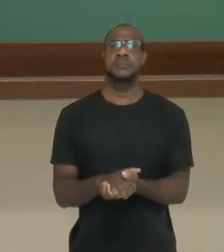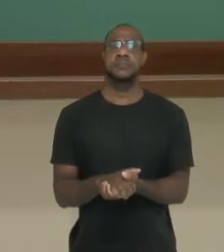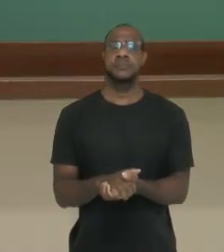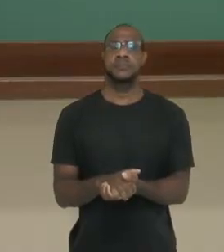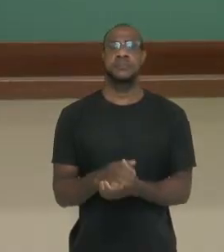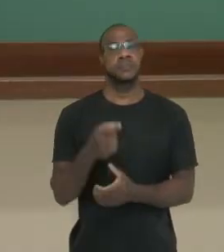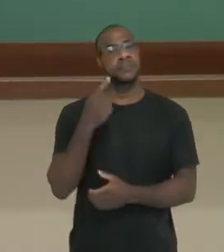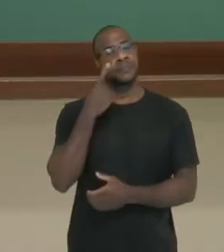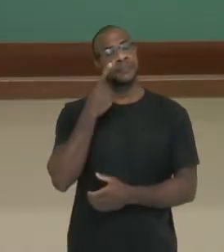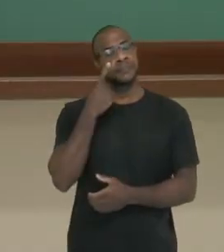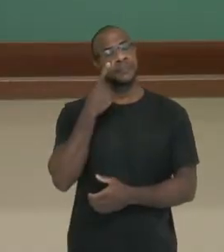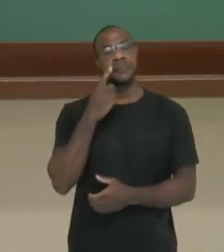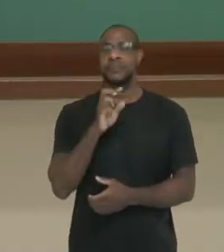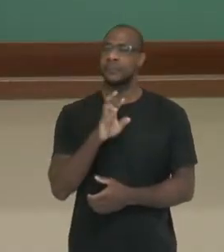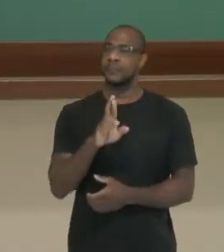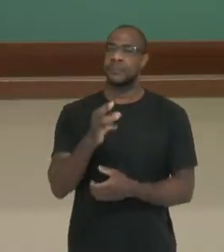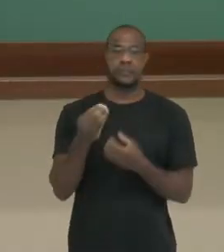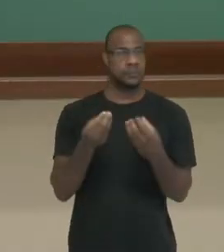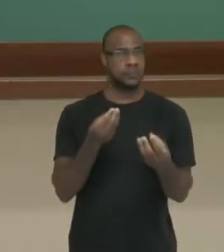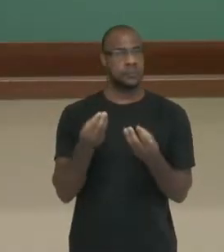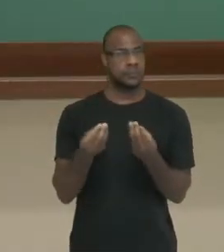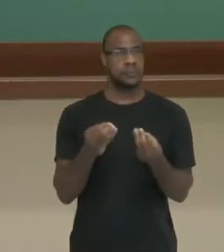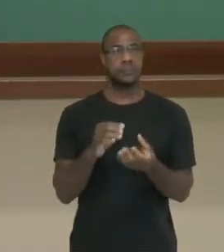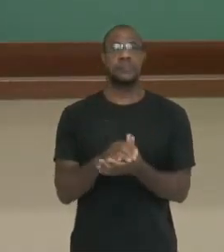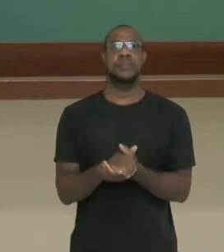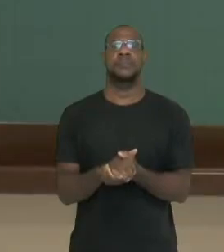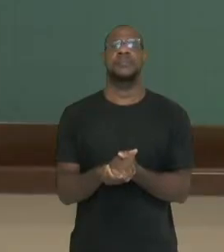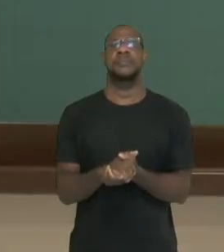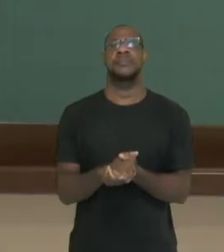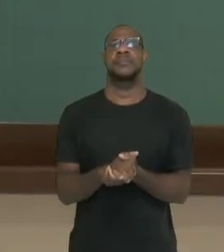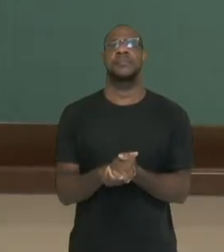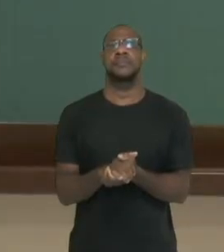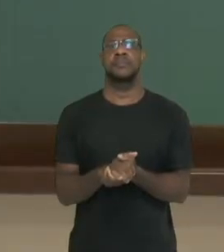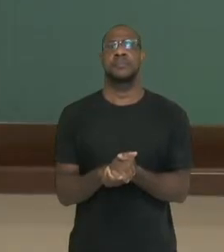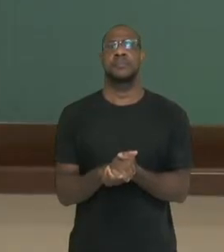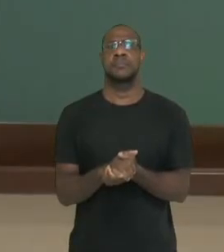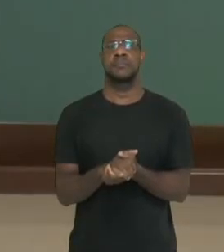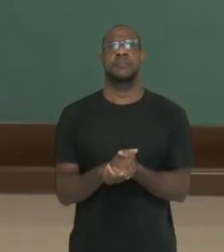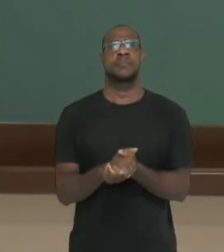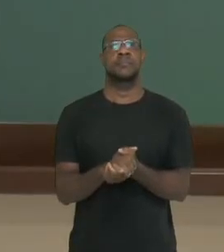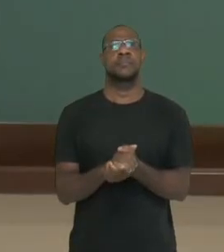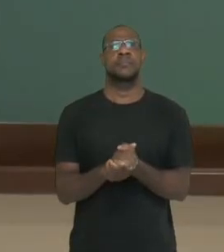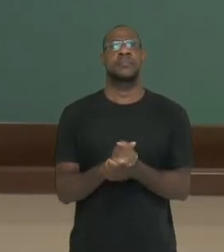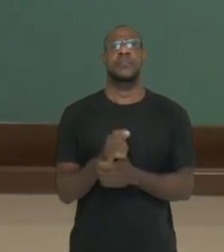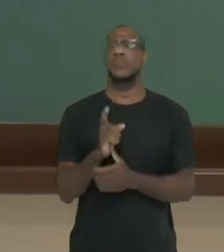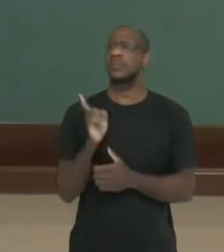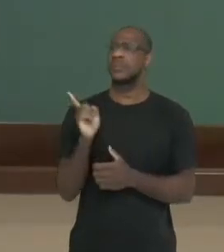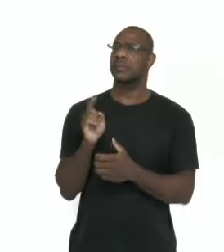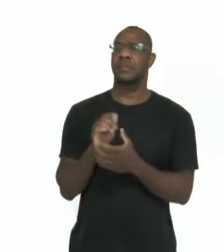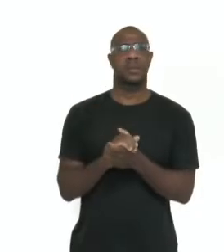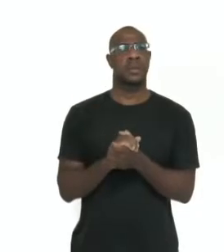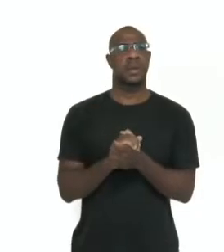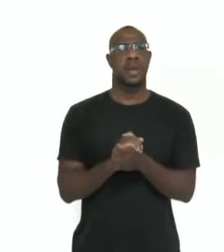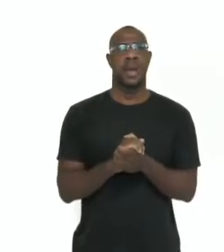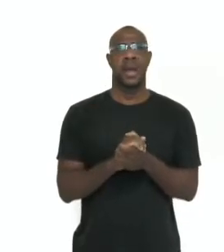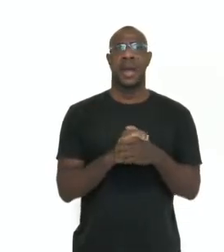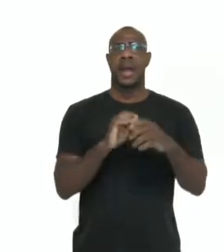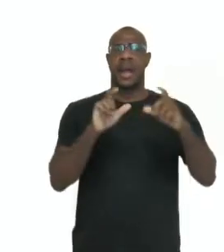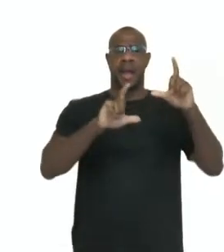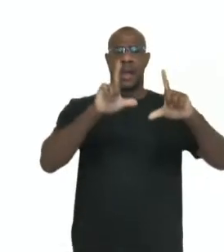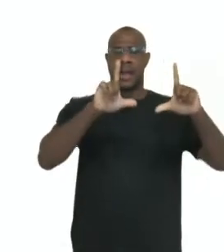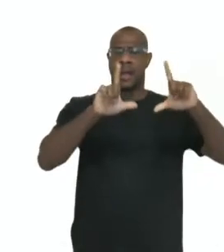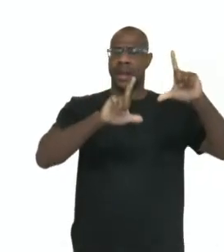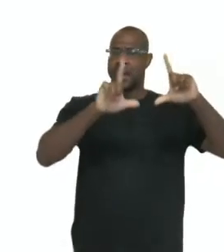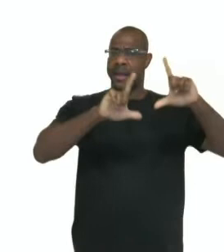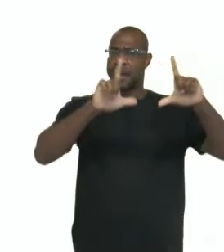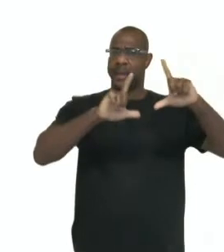Vamos verificar como ficou então a nossa sugestão de resposta para vocês, galera. Observem aqui, né, que para a pergunta, a emissora